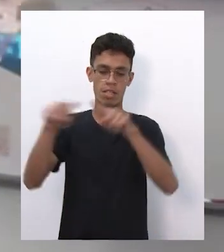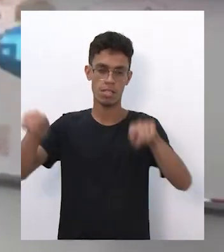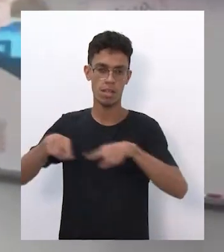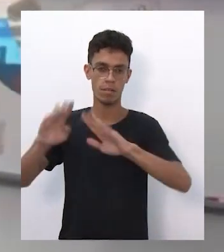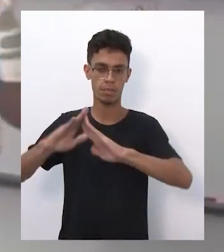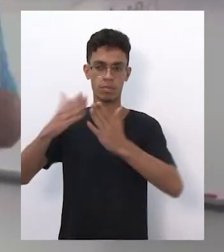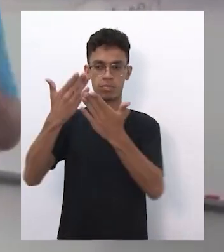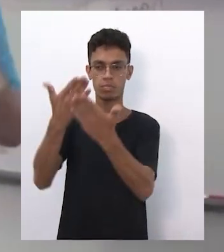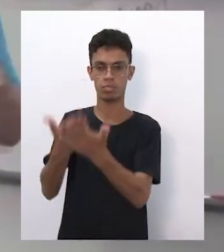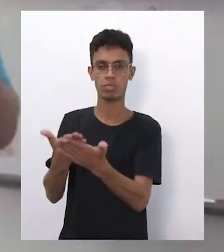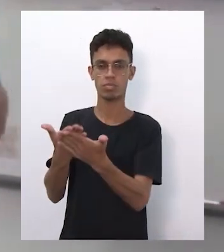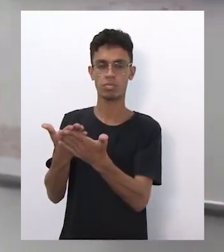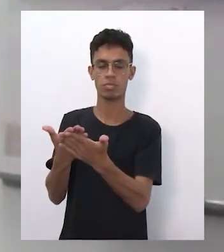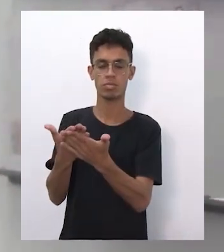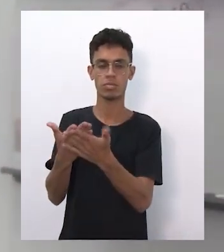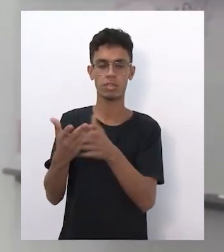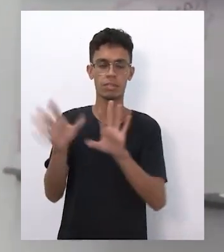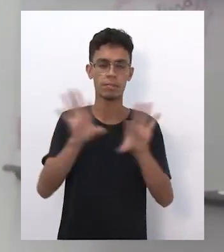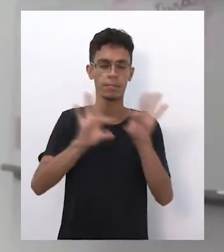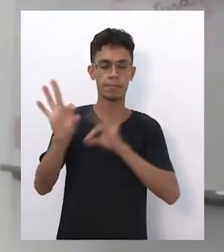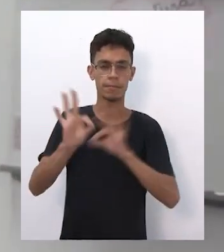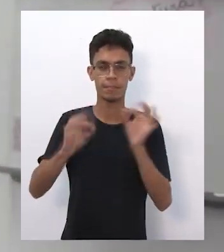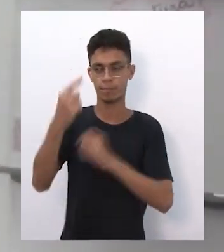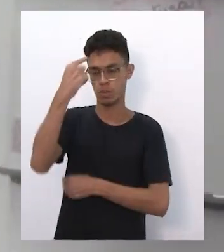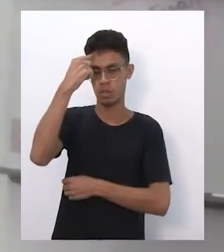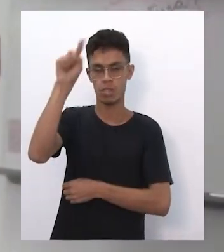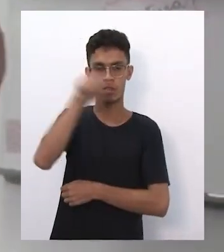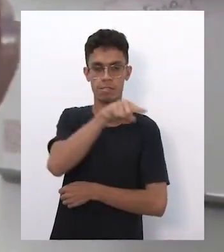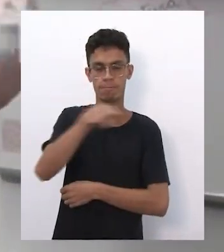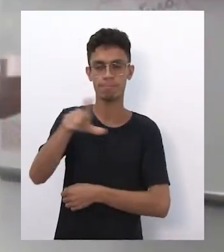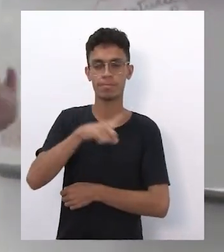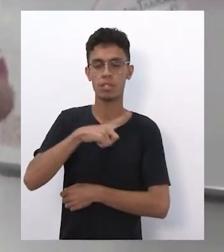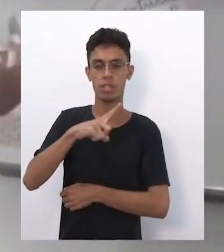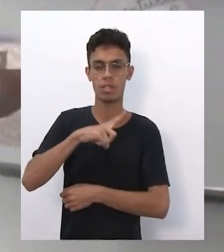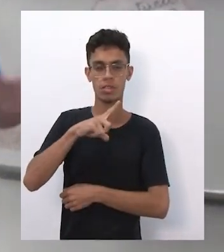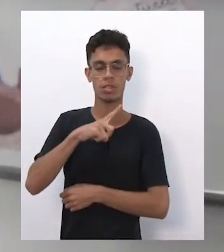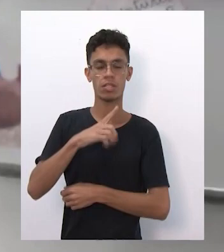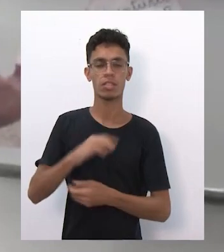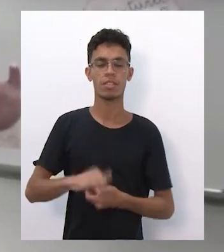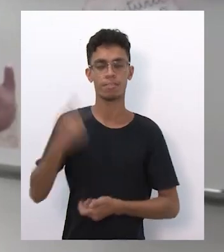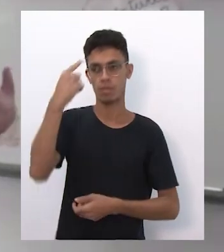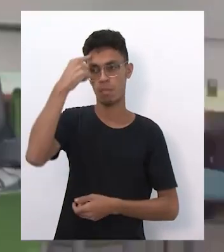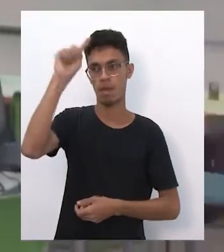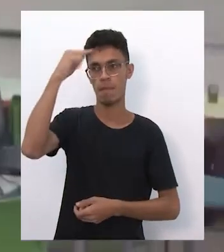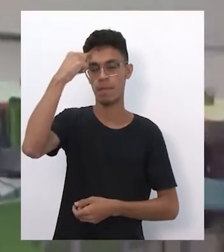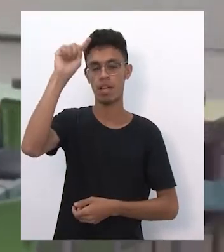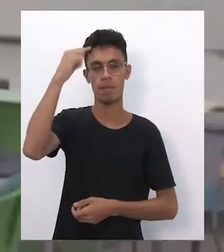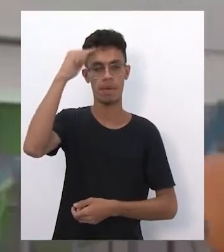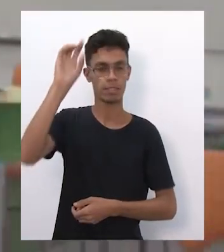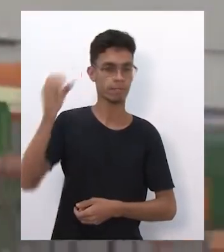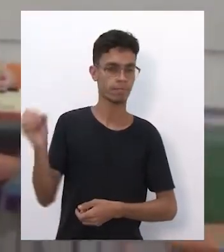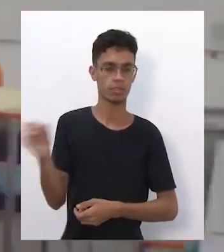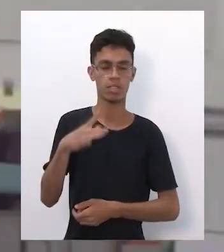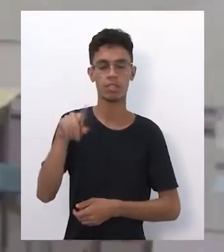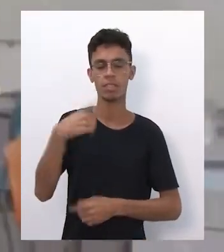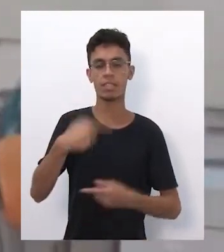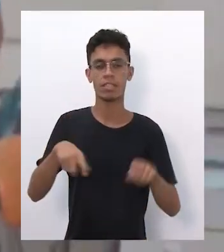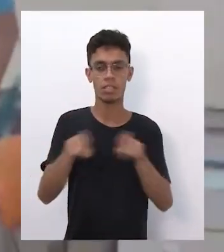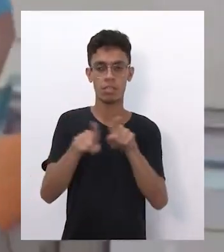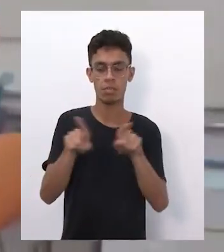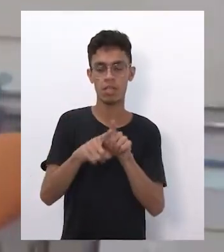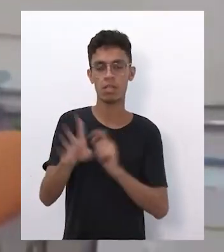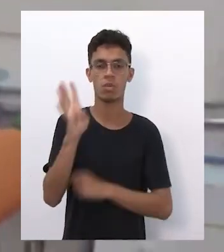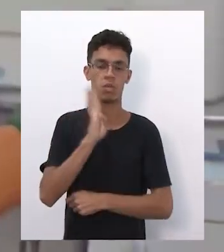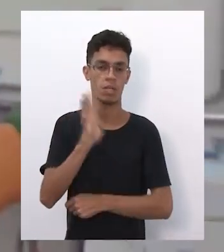aula, aliado à criatividade de vocês, e aí darem novas ideias, tá? Inclusive, gente, olha